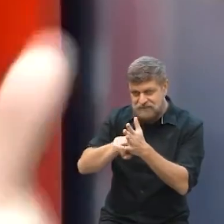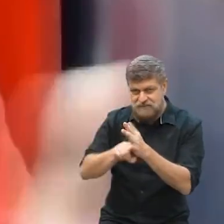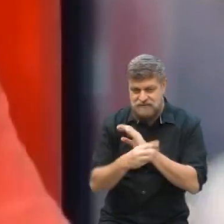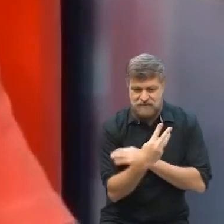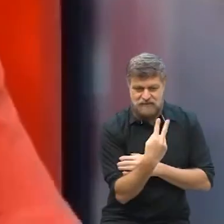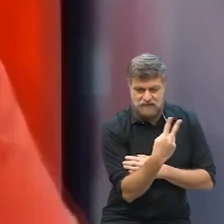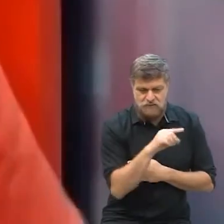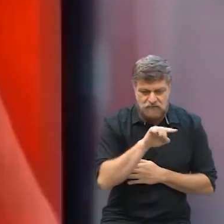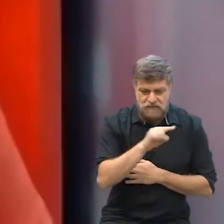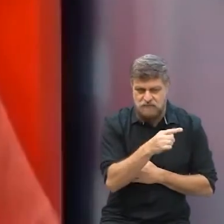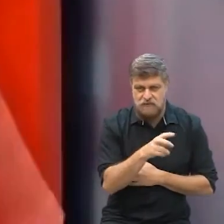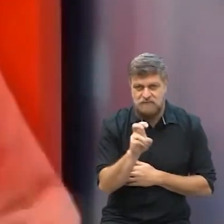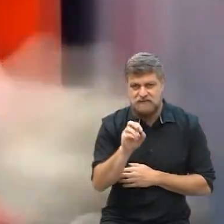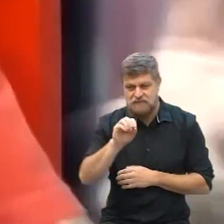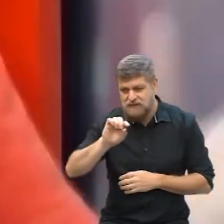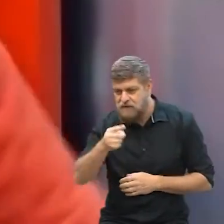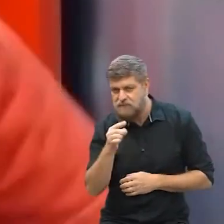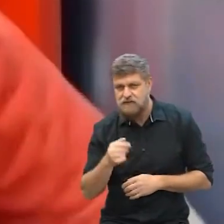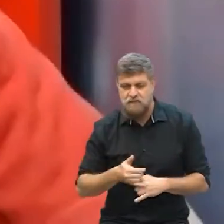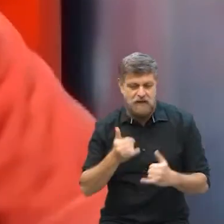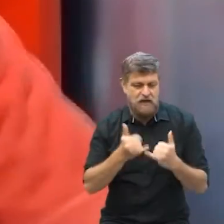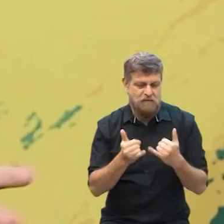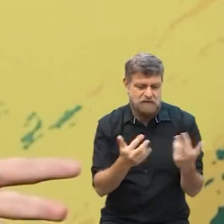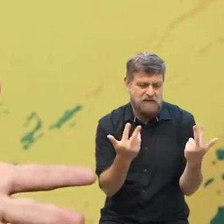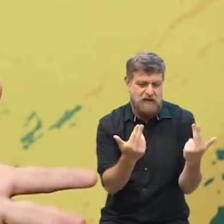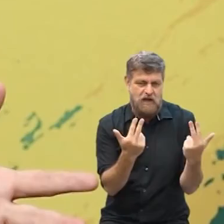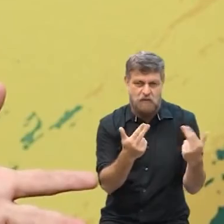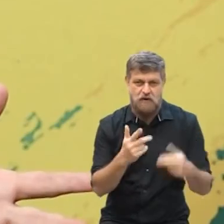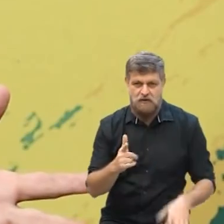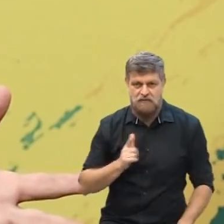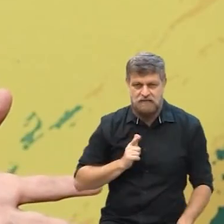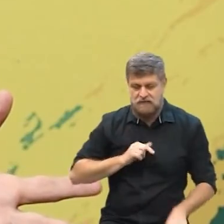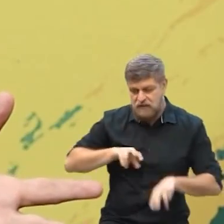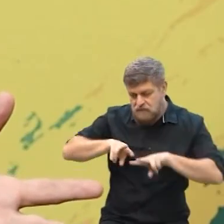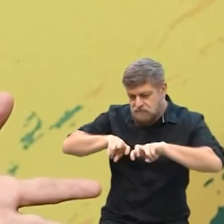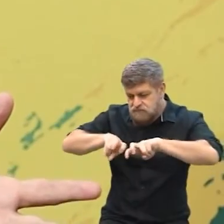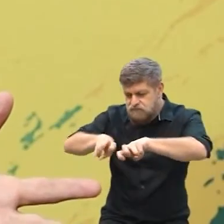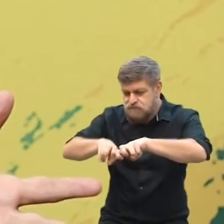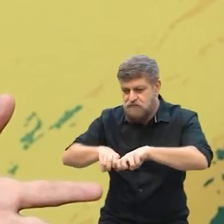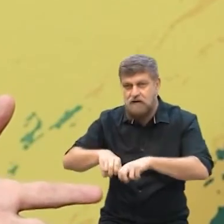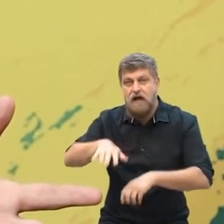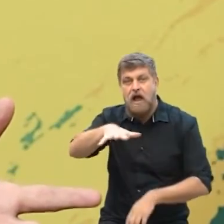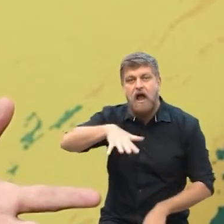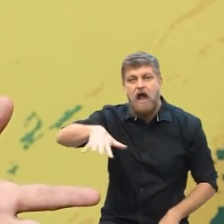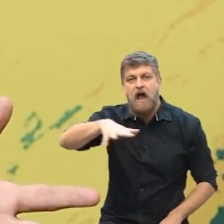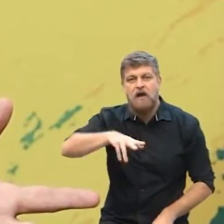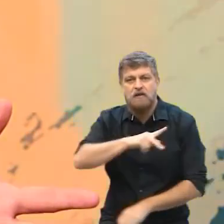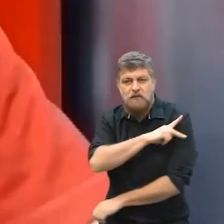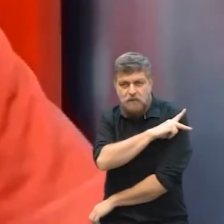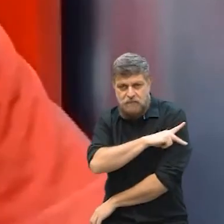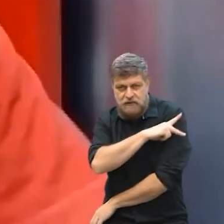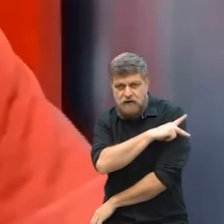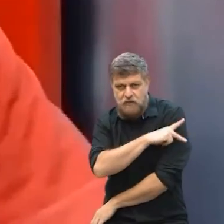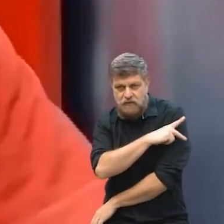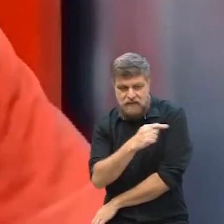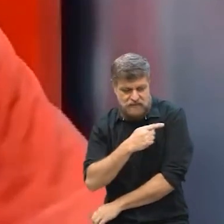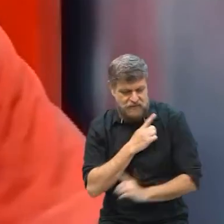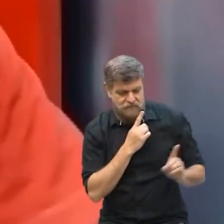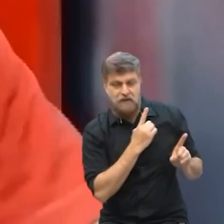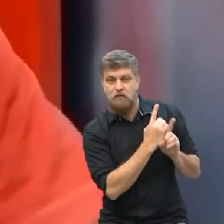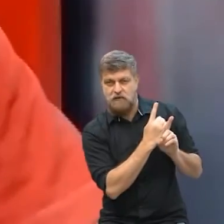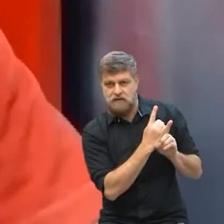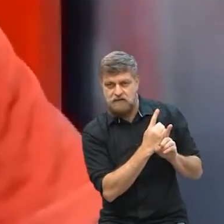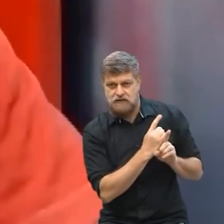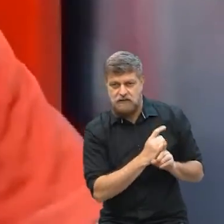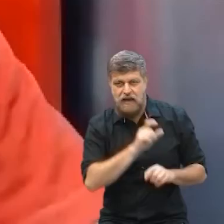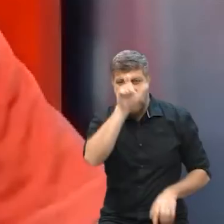32 mil, 40 mil, 50 mil é praticamente a mesma coisa. E são vestígios encontrados no Piauí mesmo, né? São vestígios encontrados